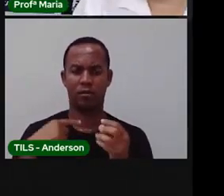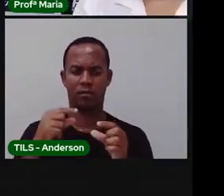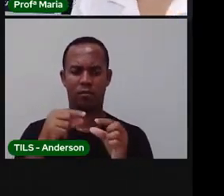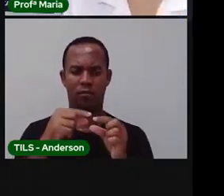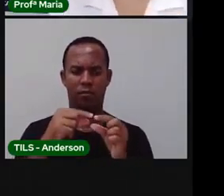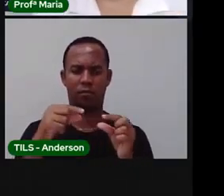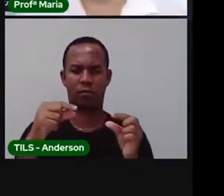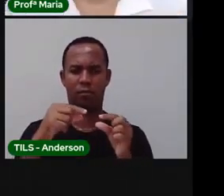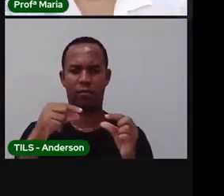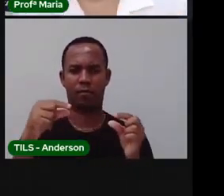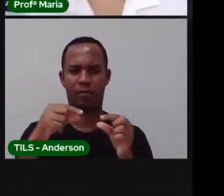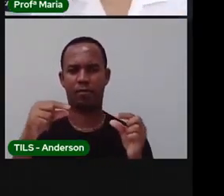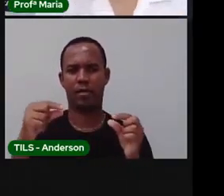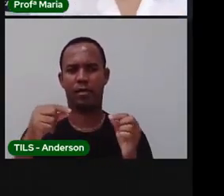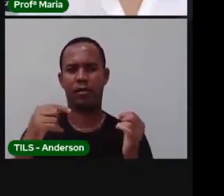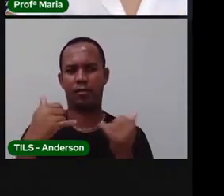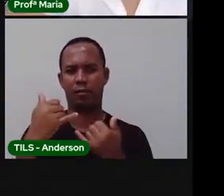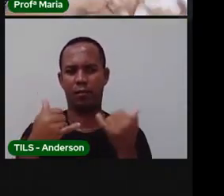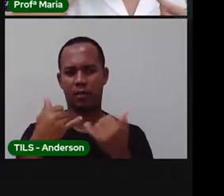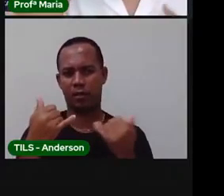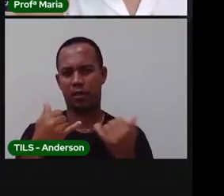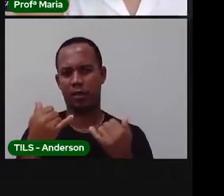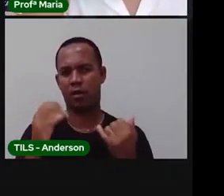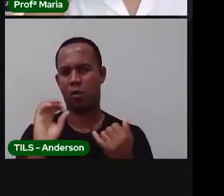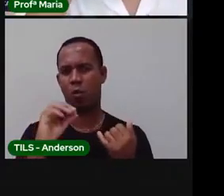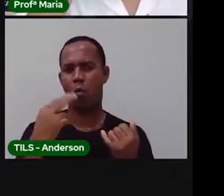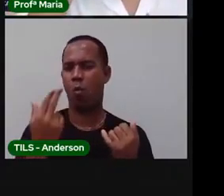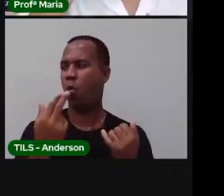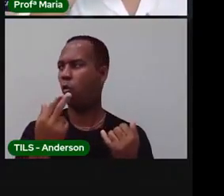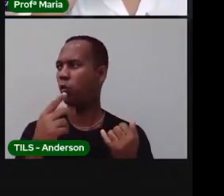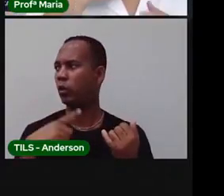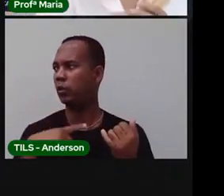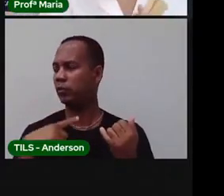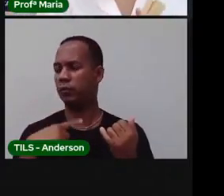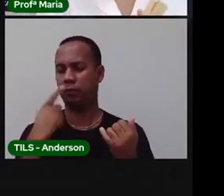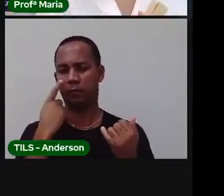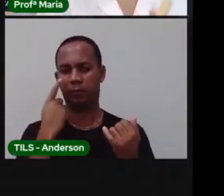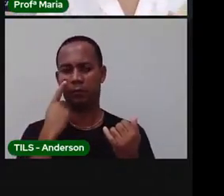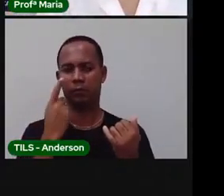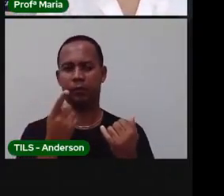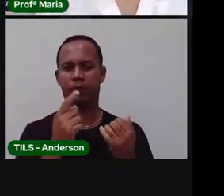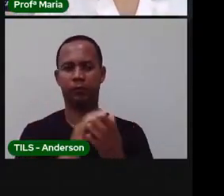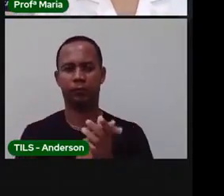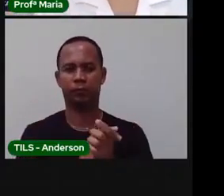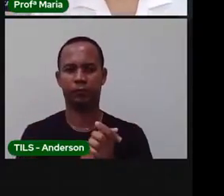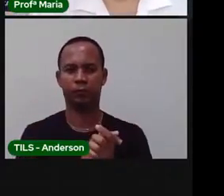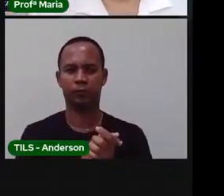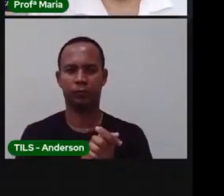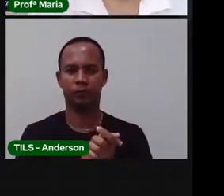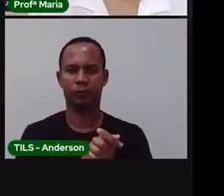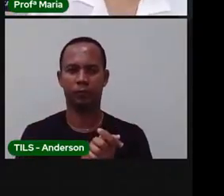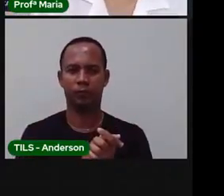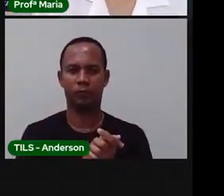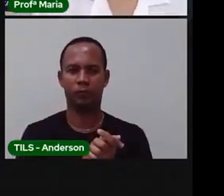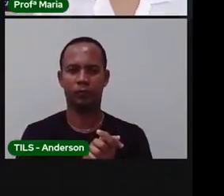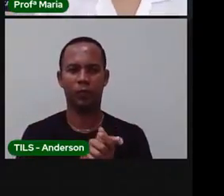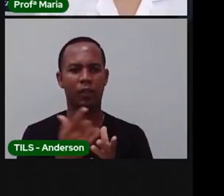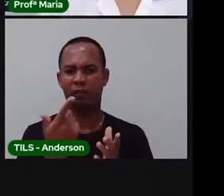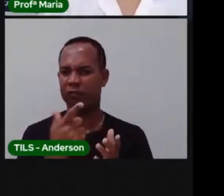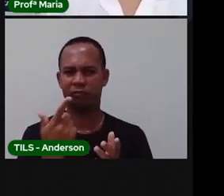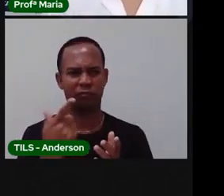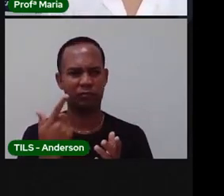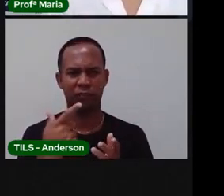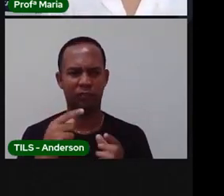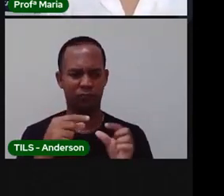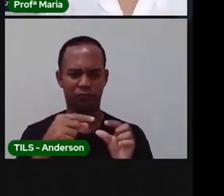comprou um saquinho de palito de picolé, eu vou utilizar. Tipo esses aqui que a PRO está utilizando, tá vendo? Bom, ah, eu não tenho palito